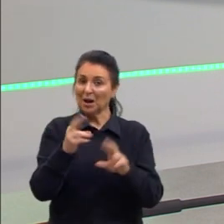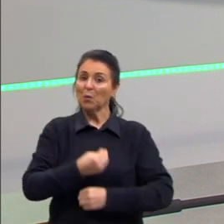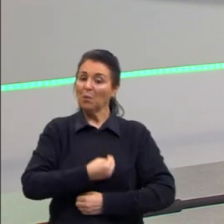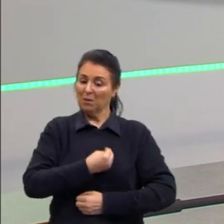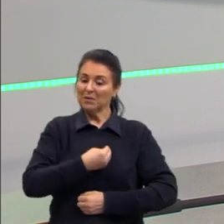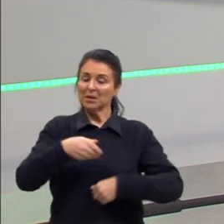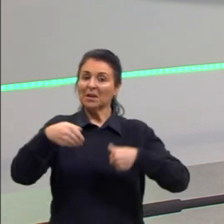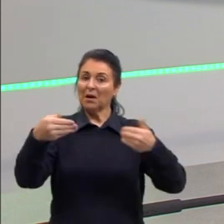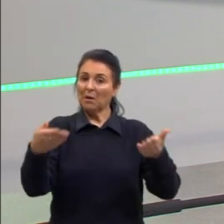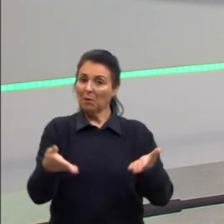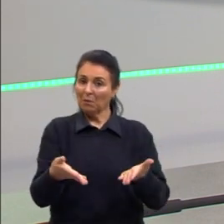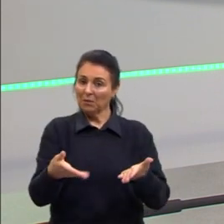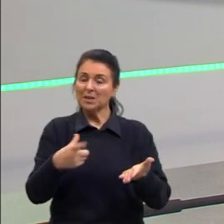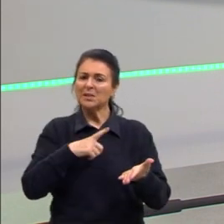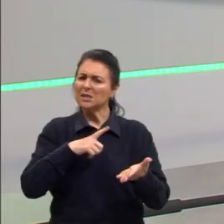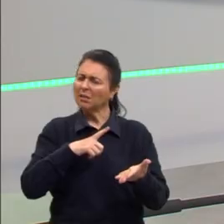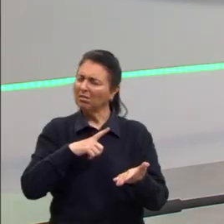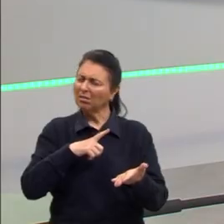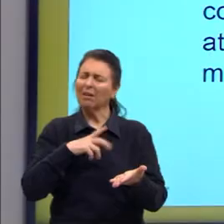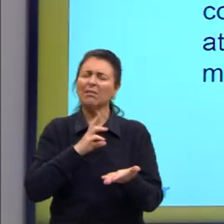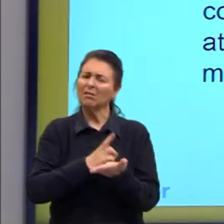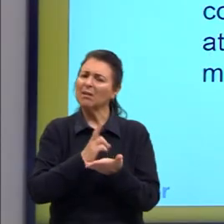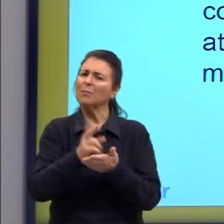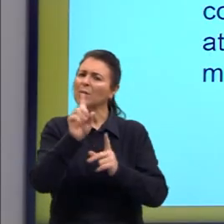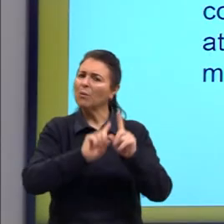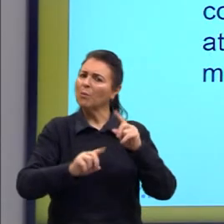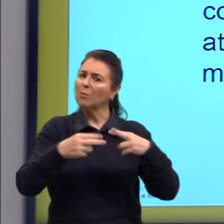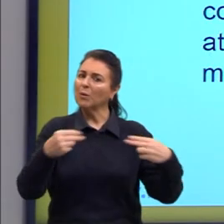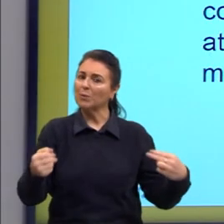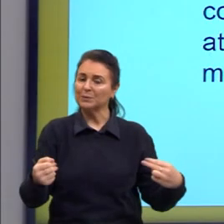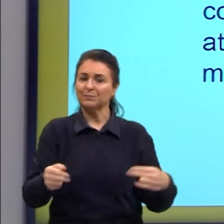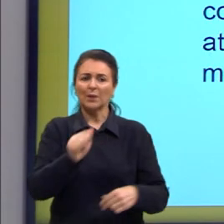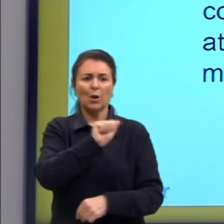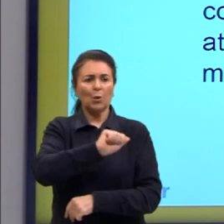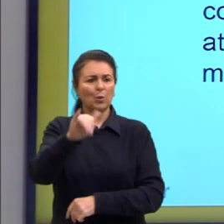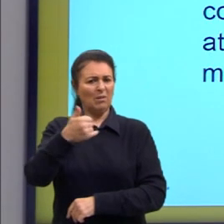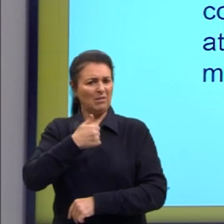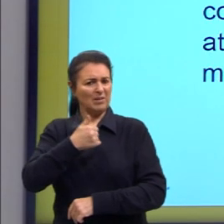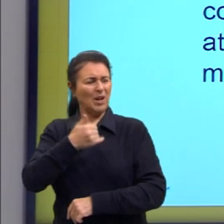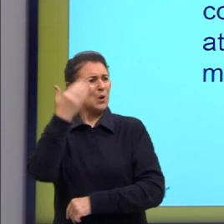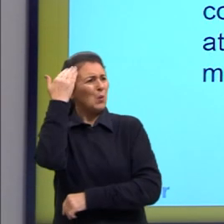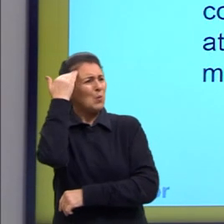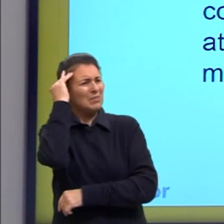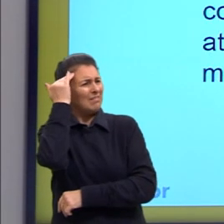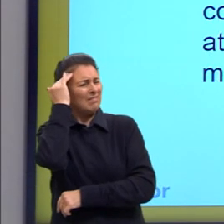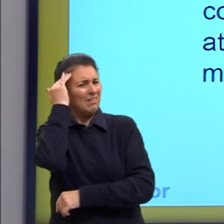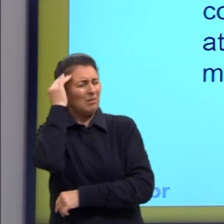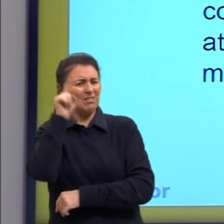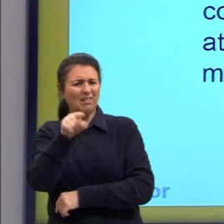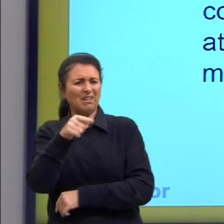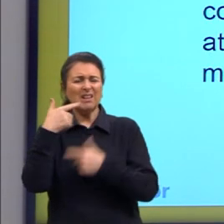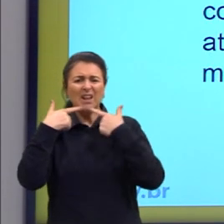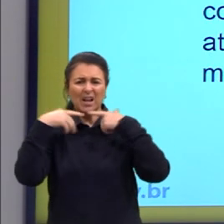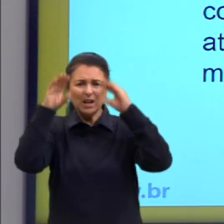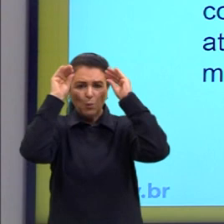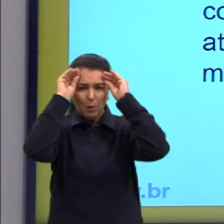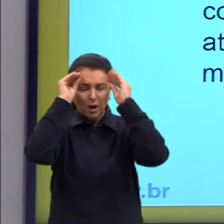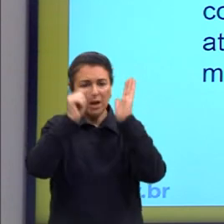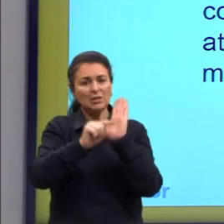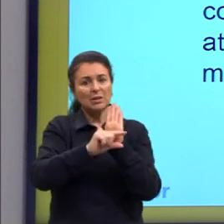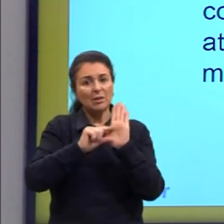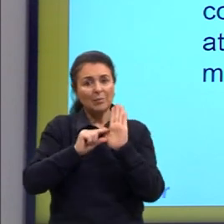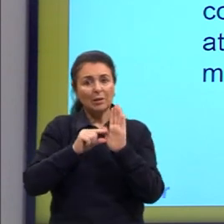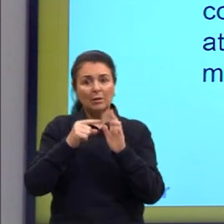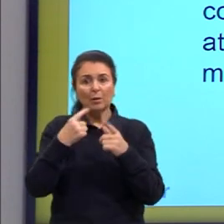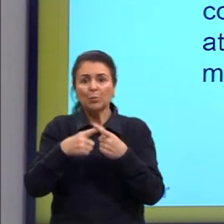sempre tem alguma coisa quando o aluno chega para mim diz assim professora não consigo entender é só linguagem dessa obra é claro